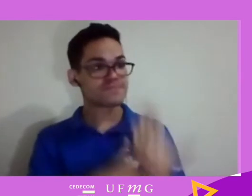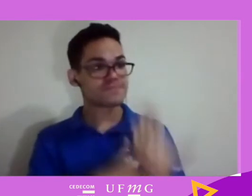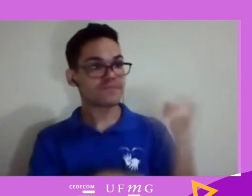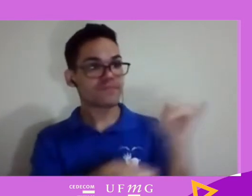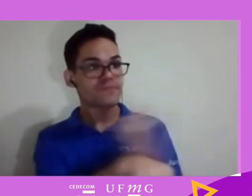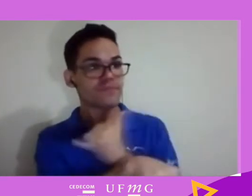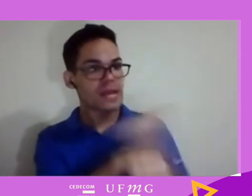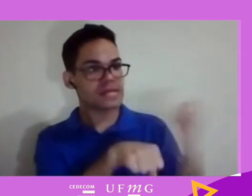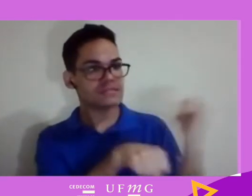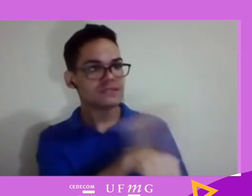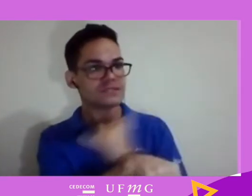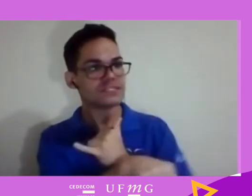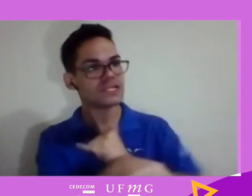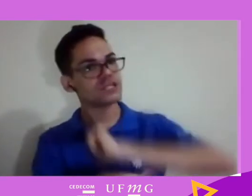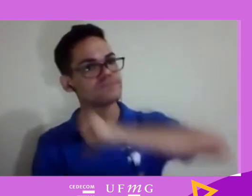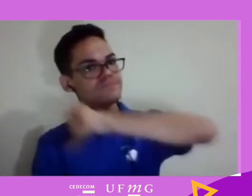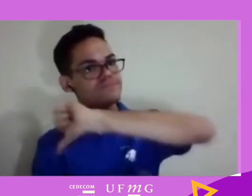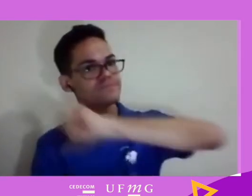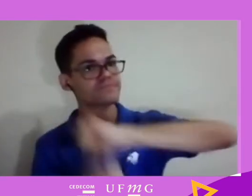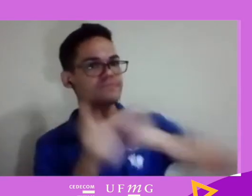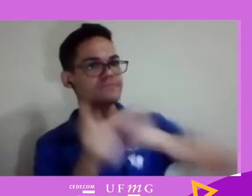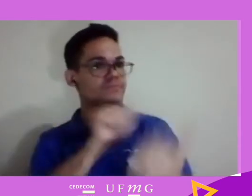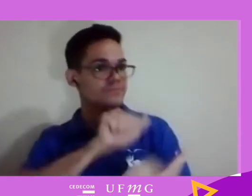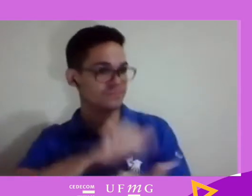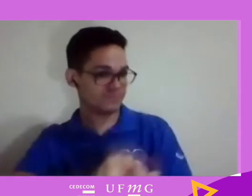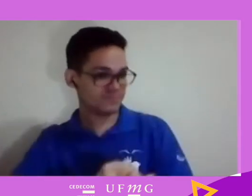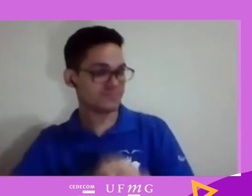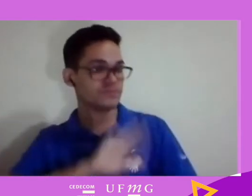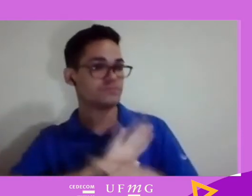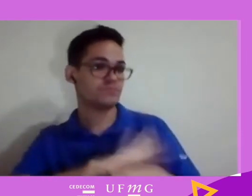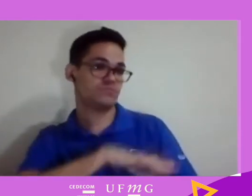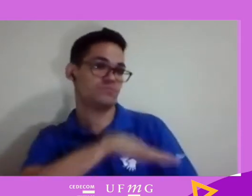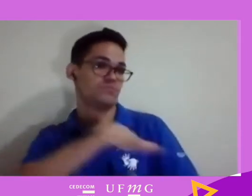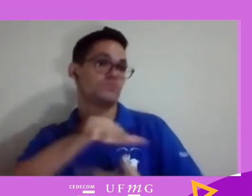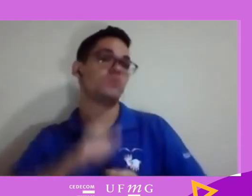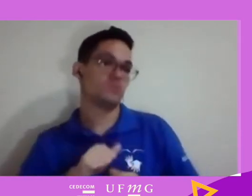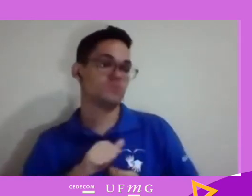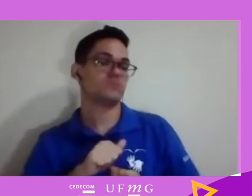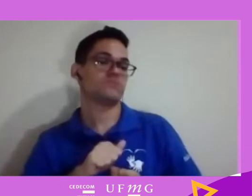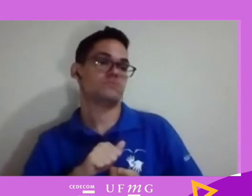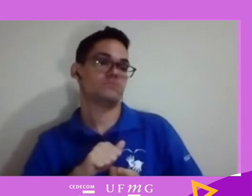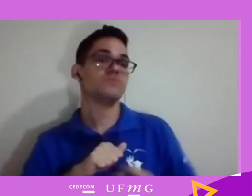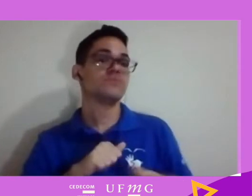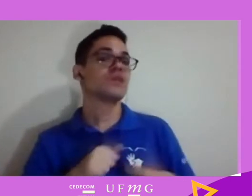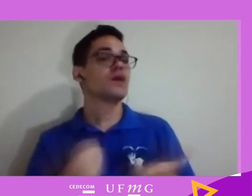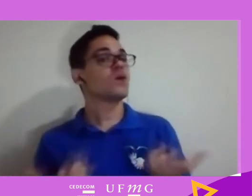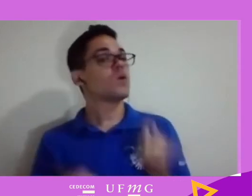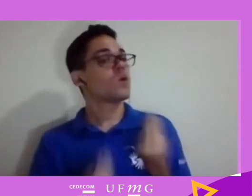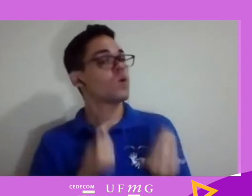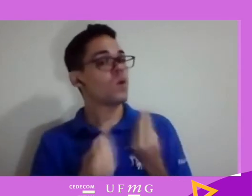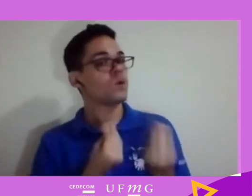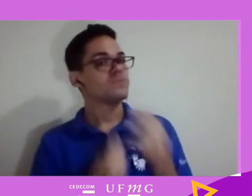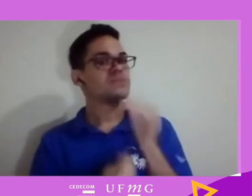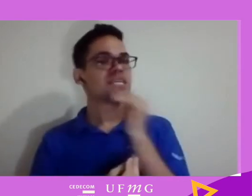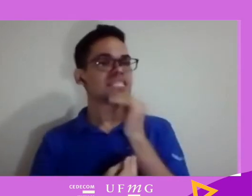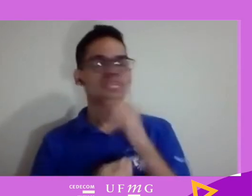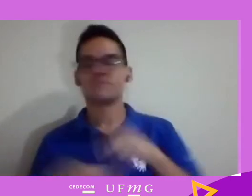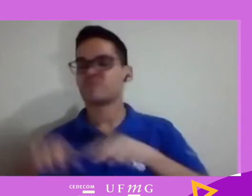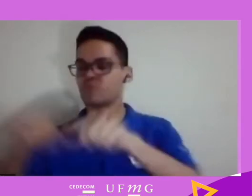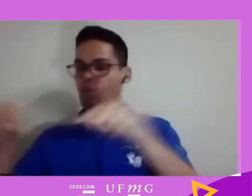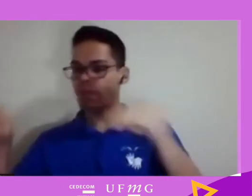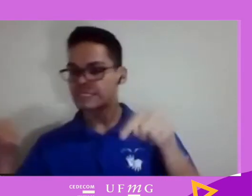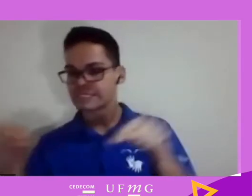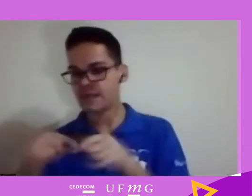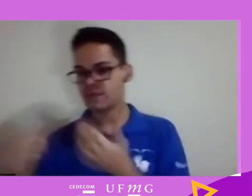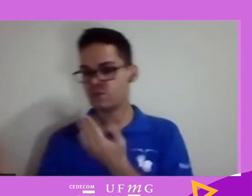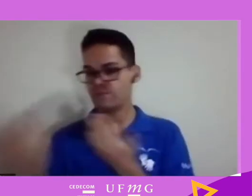pensar formas de compor narrativas, né? Que é isso que a gente chama de narrativa transmídia, né? Que possam estar relacionadas